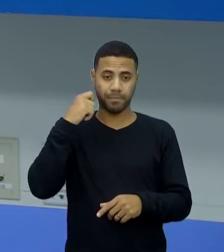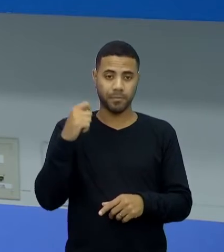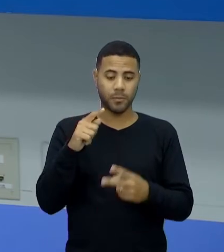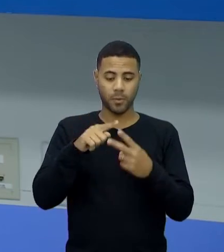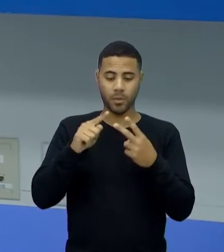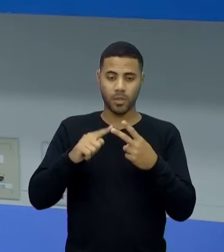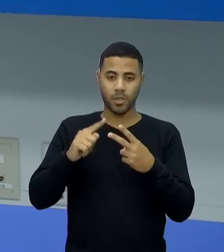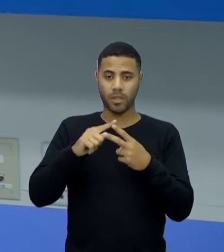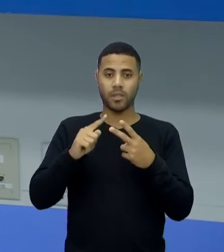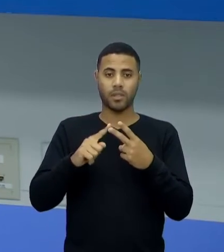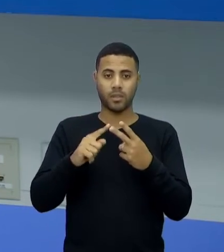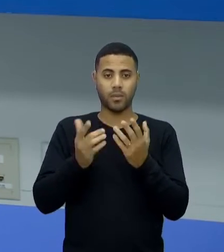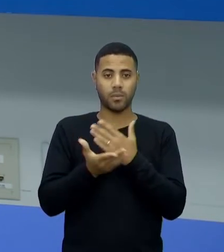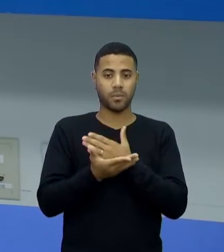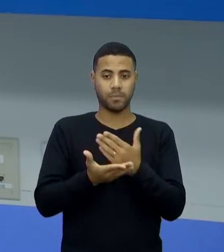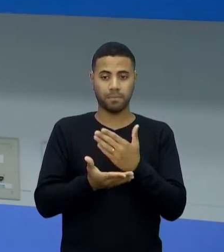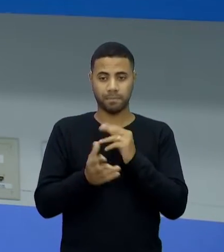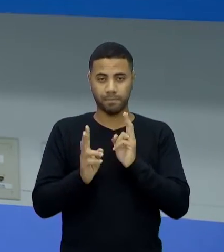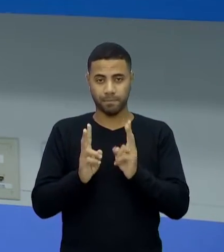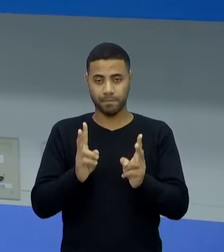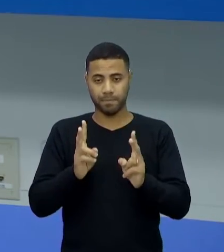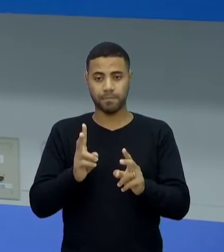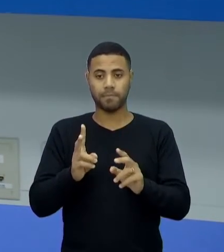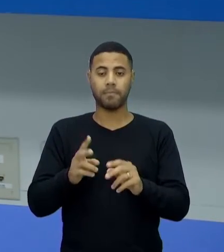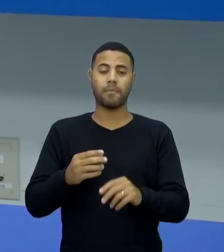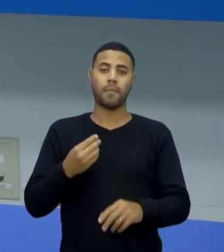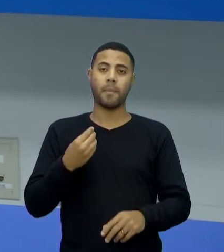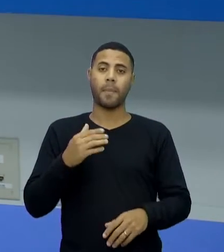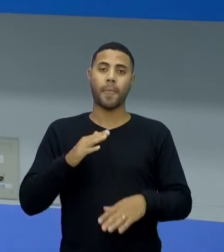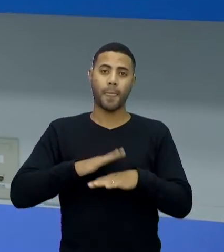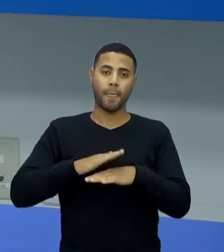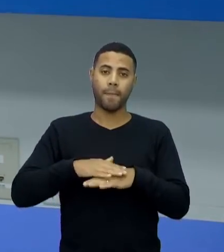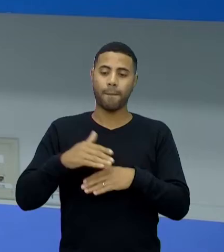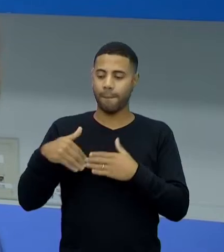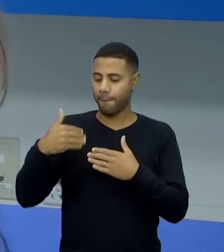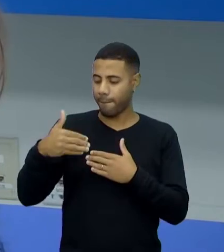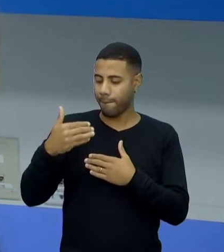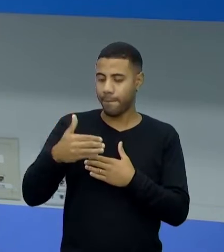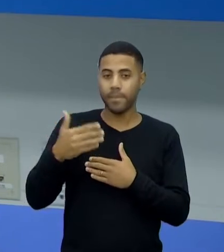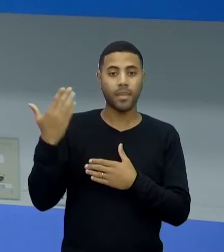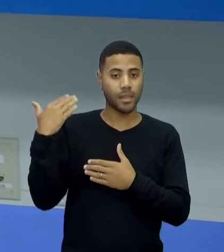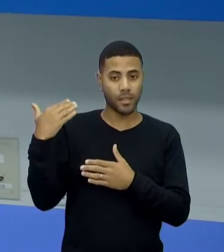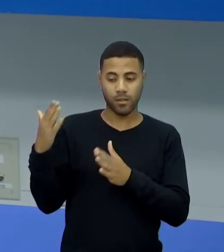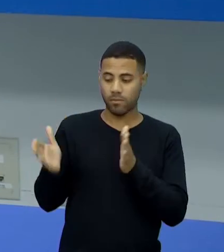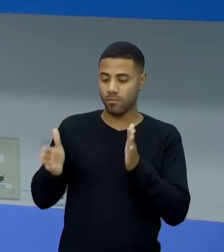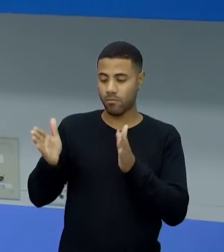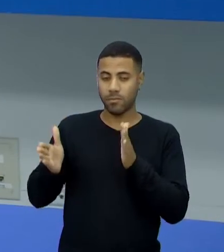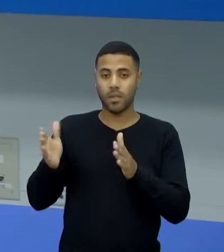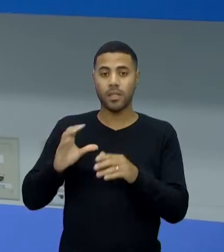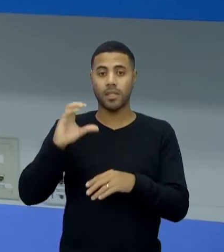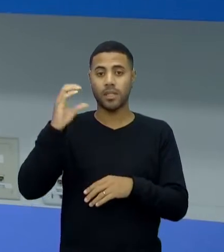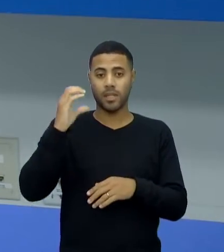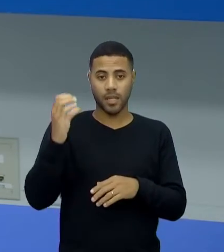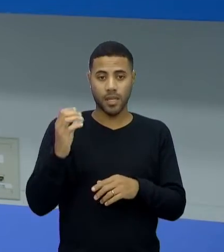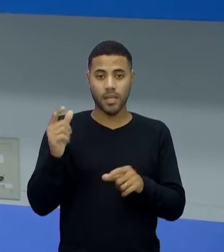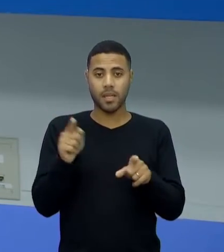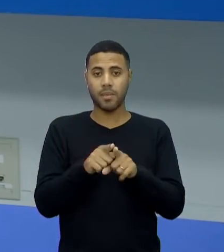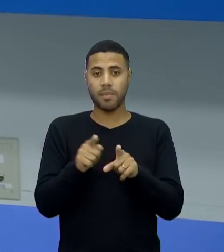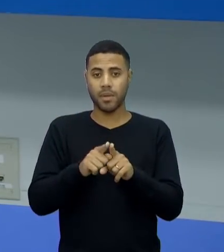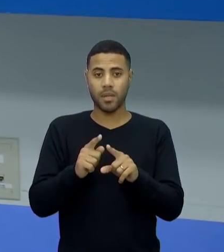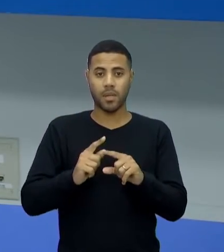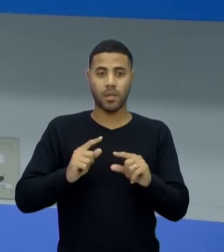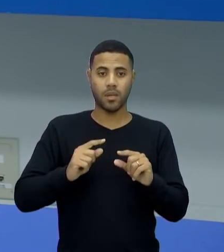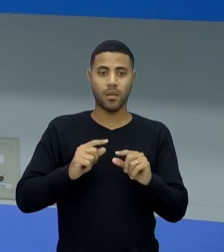estabelece também vai construindo ao longo da sua obra principalmente em H E a ciência né mas também em humano